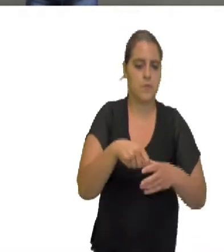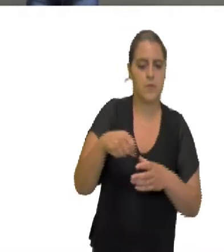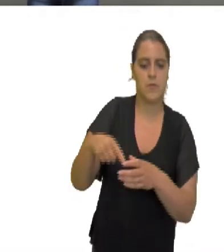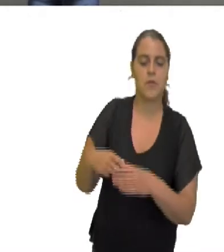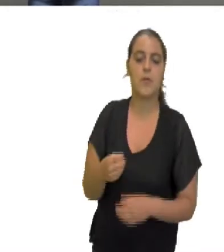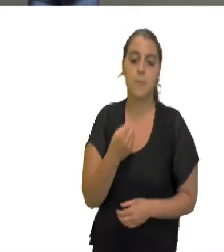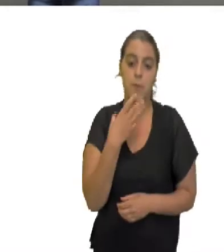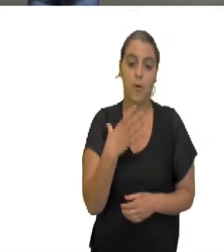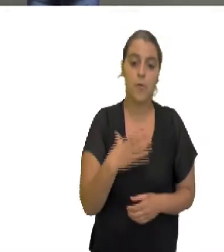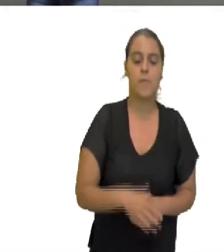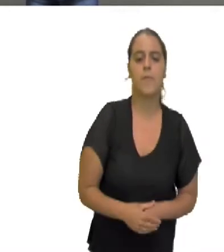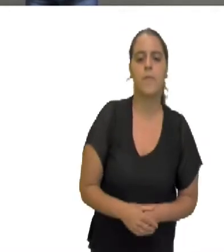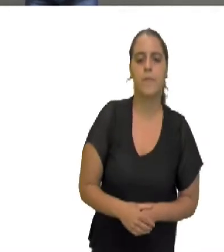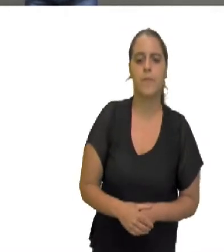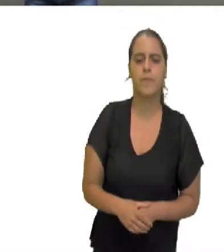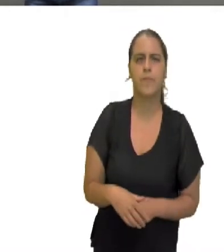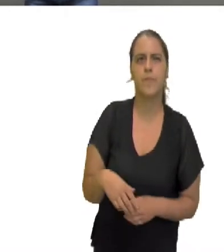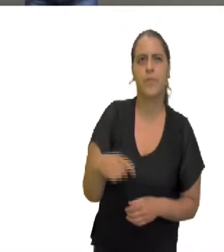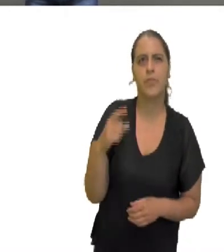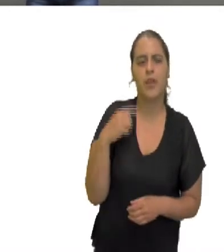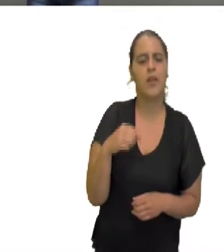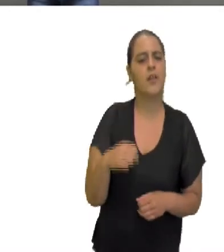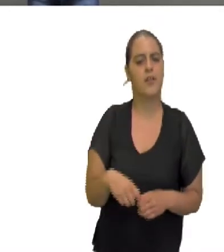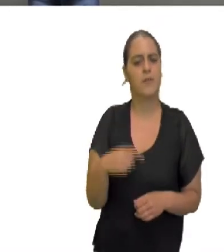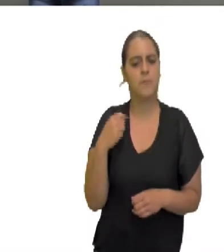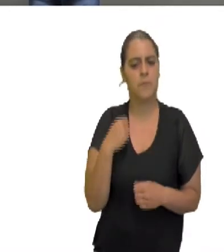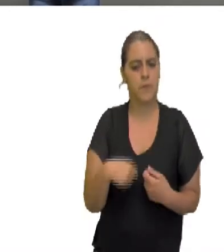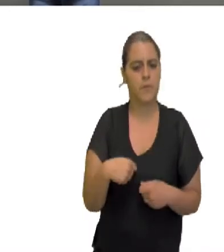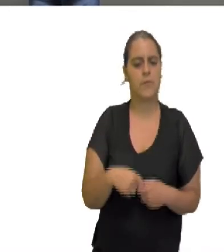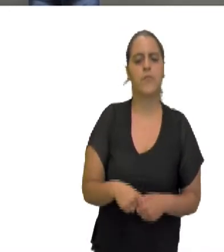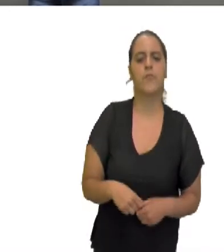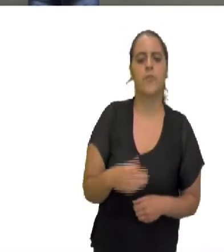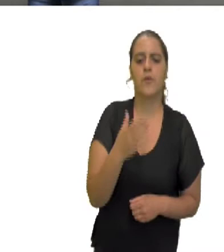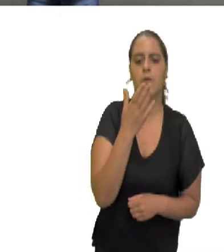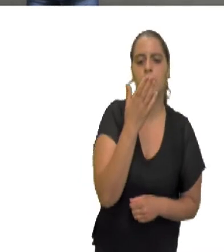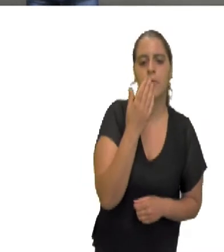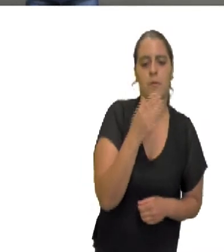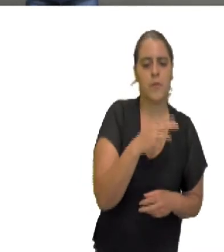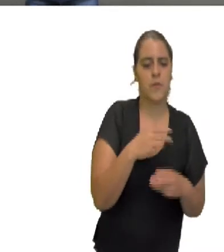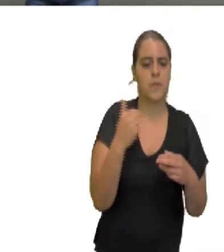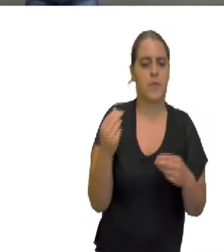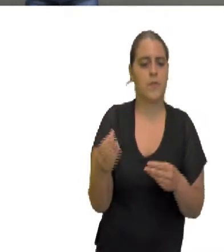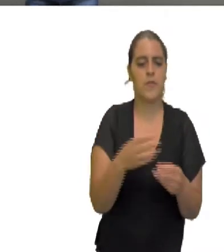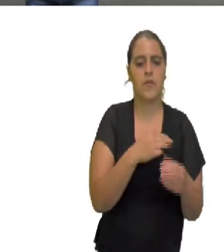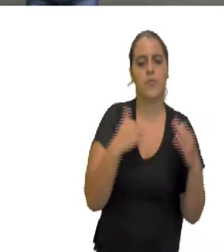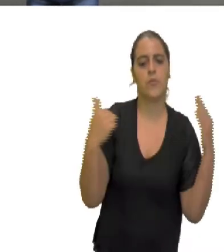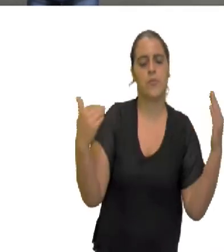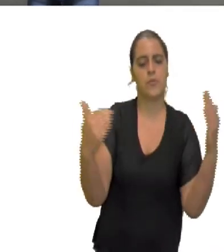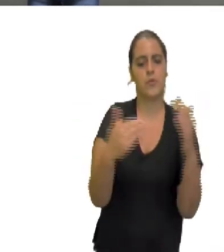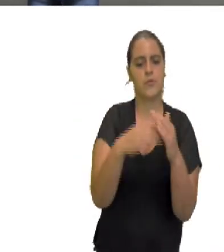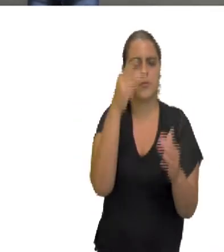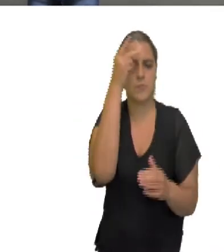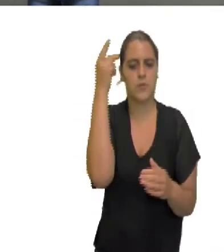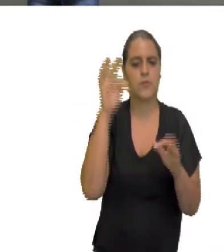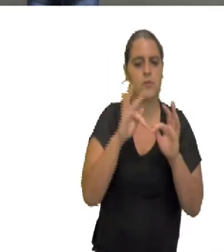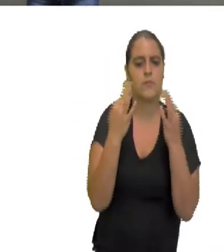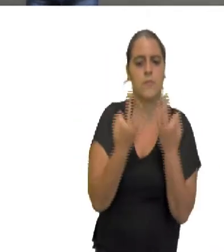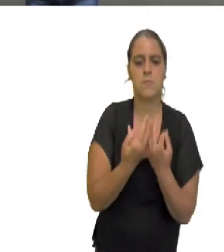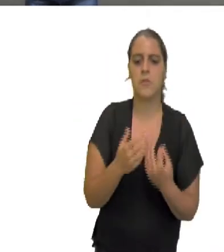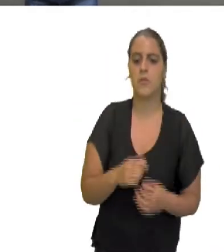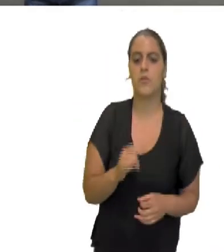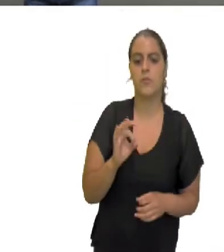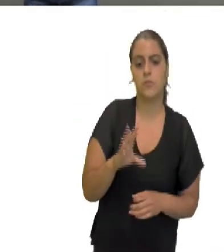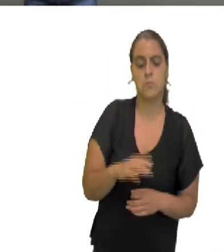horta. Mas será que ela consegue alimentar a família toda o mês inteiro somente com a horta?